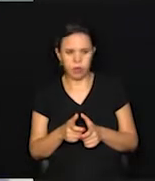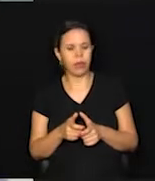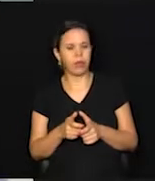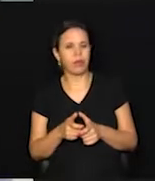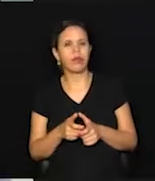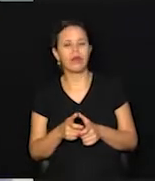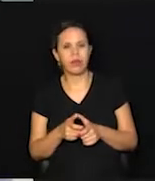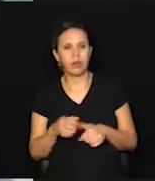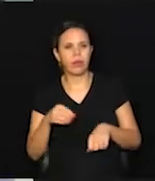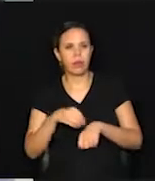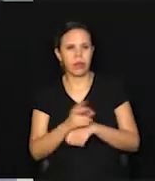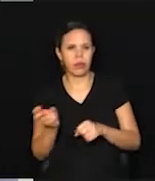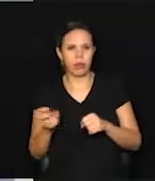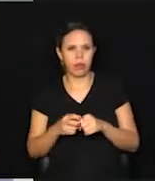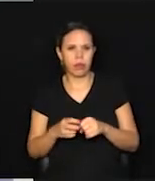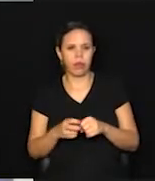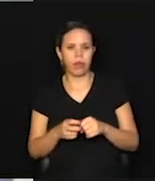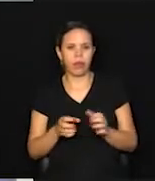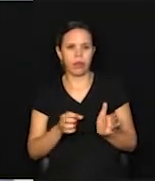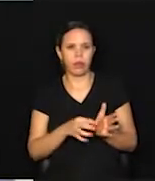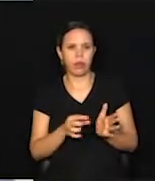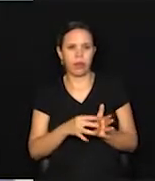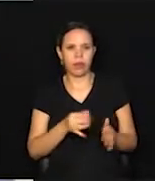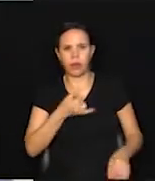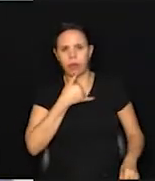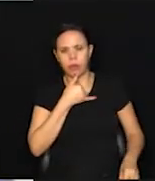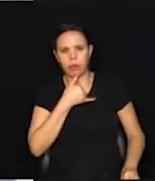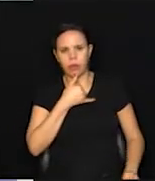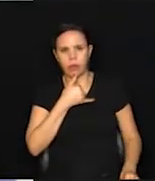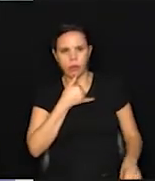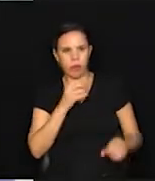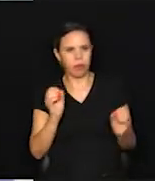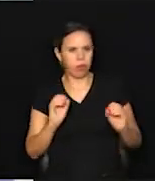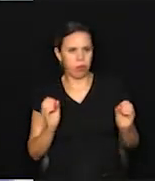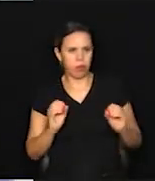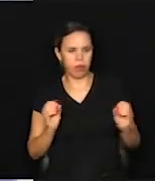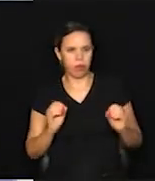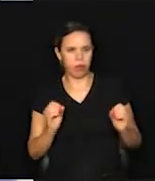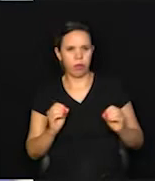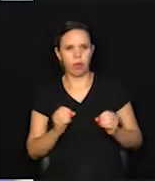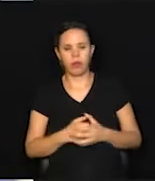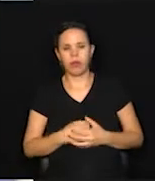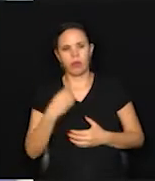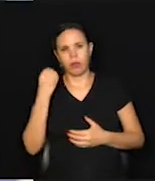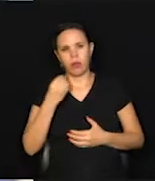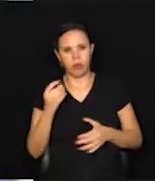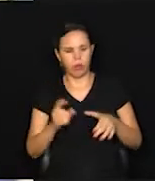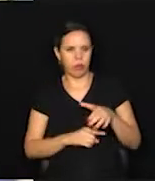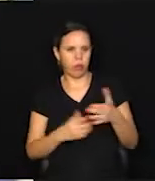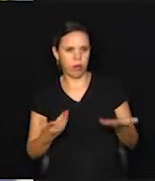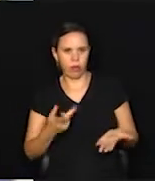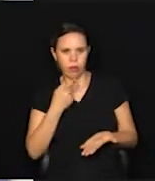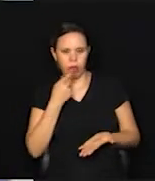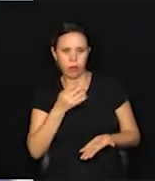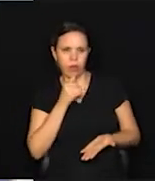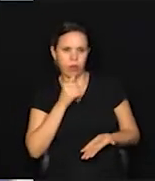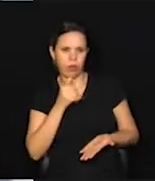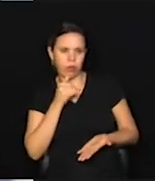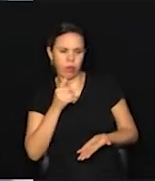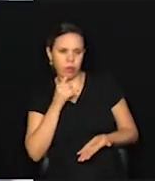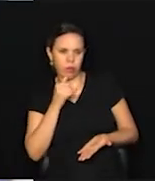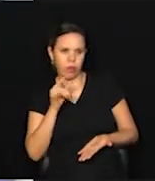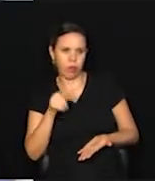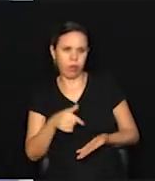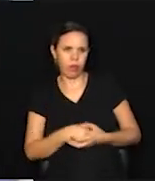da replicação viral in vitro, infelizmente, feito eu disse, nenhum deles passou pelo crivo da experiência clínica. Então, para falar, por exemplo, dos mais famosos,